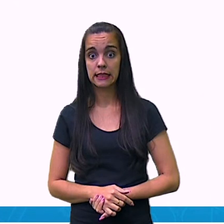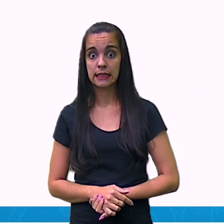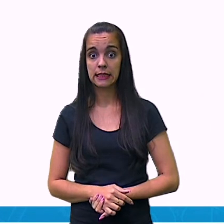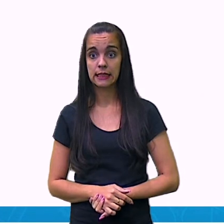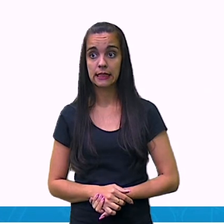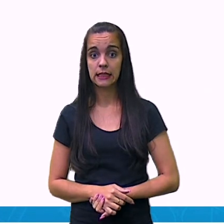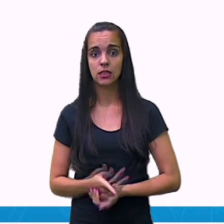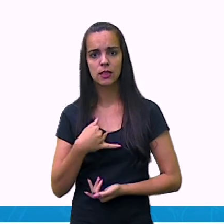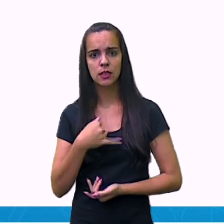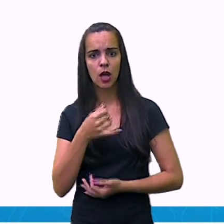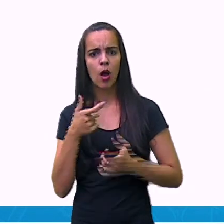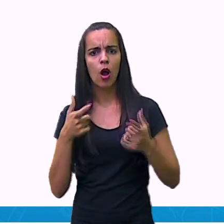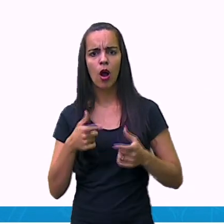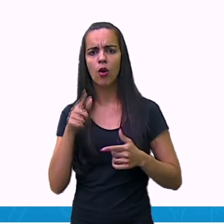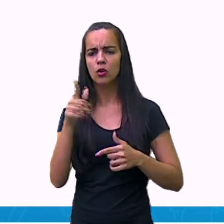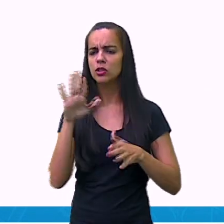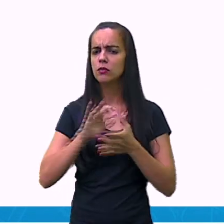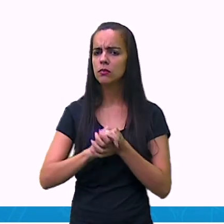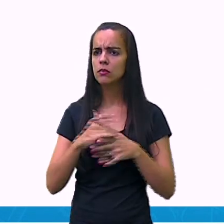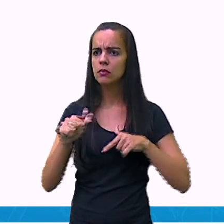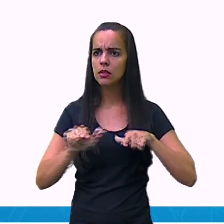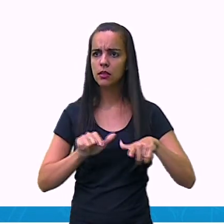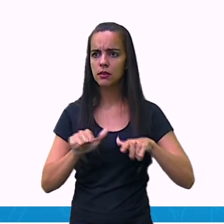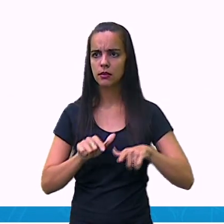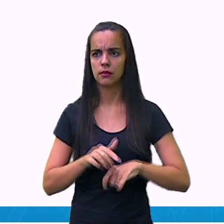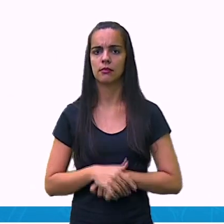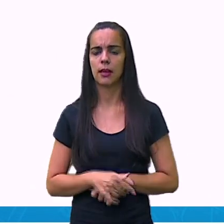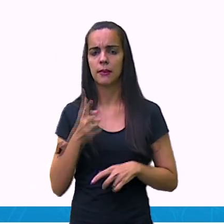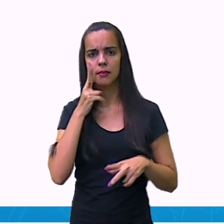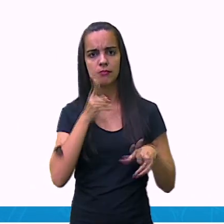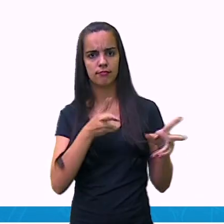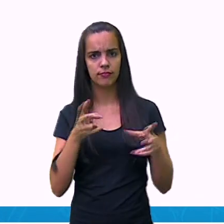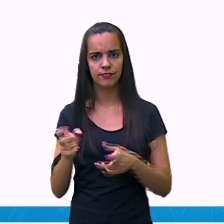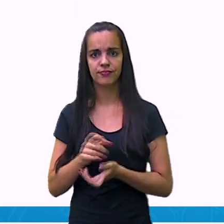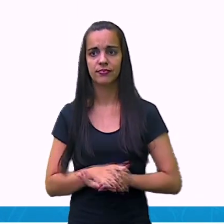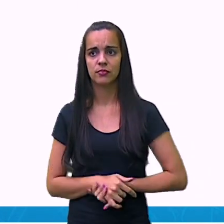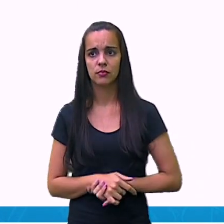trabalha? Gente, são dicas muito bacanas.